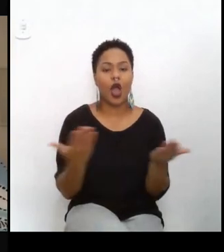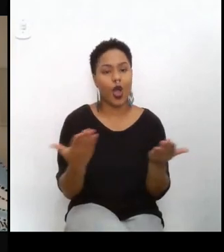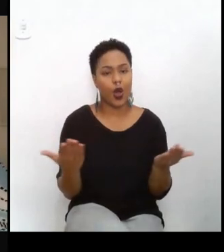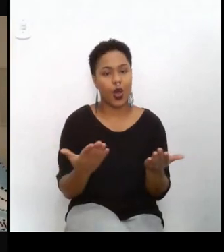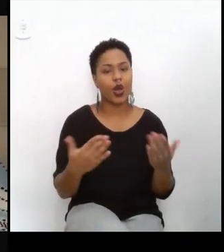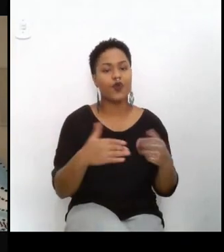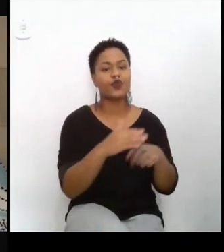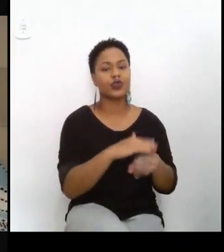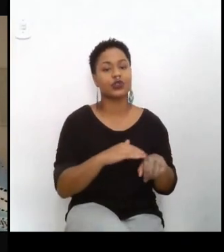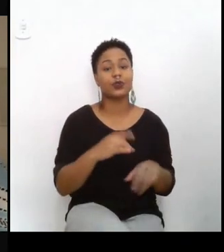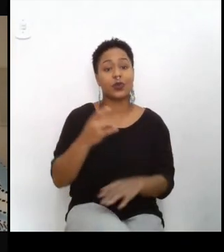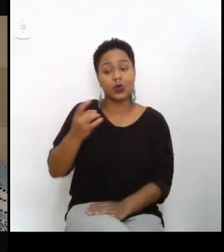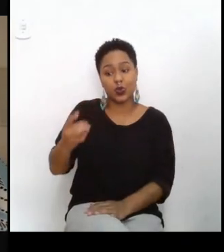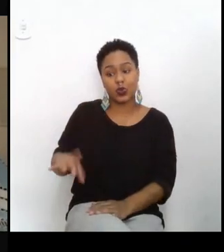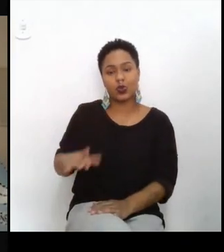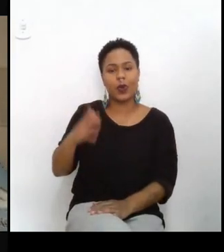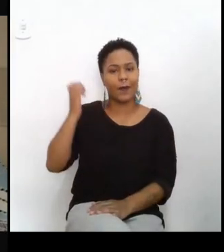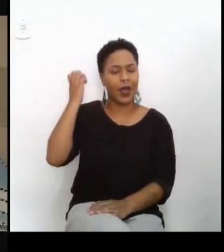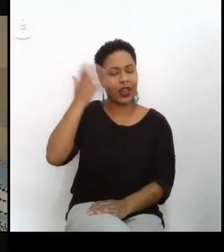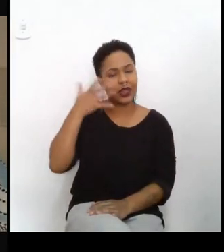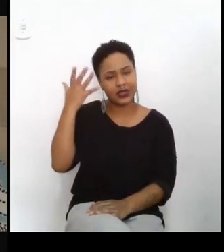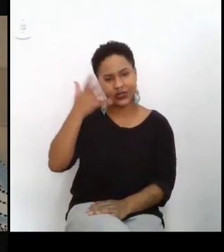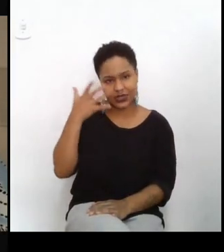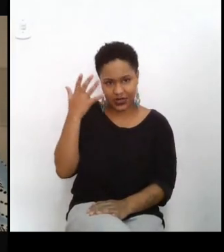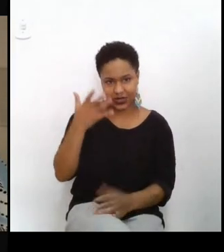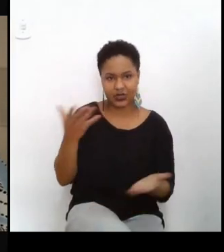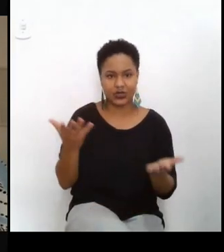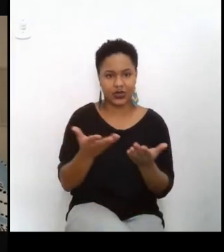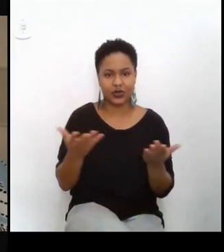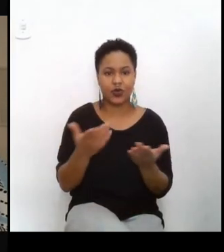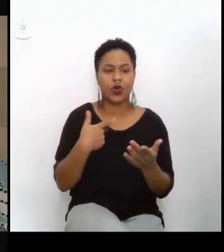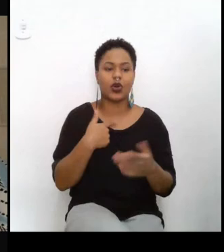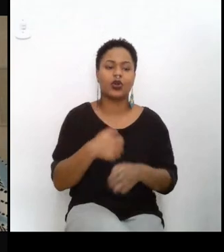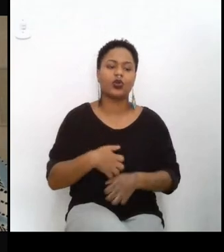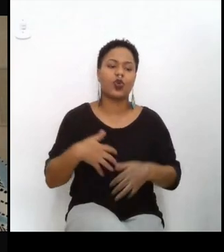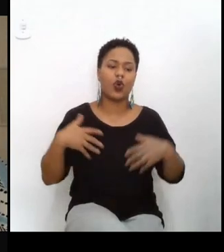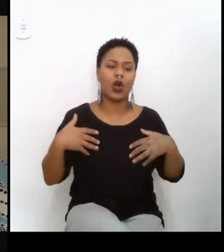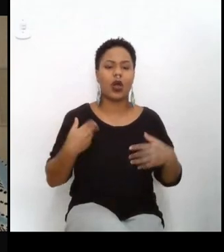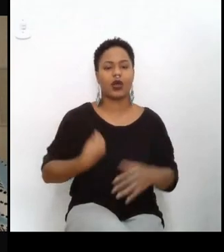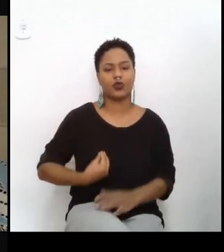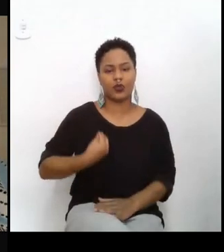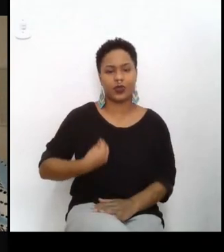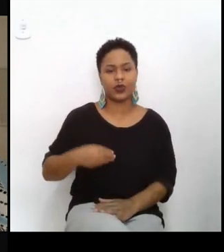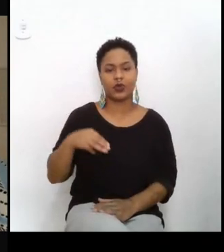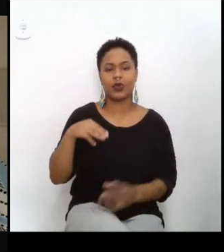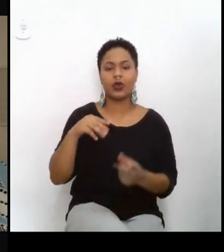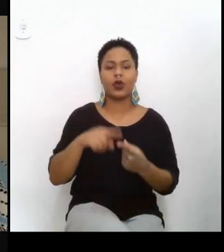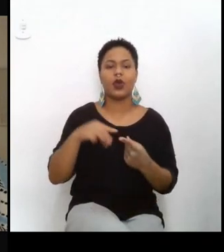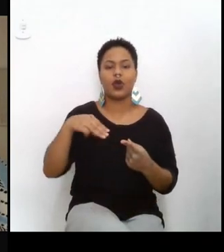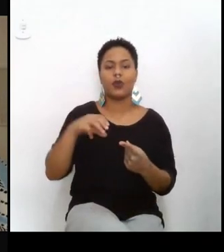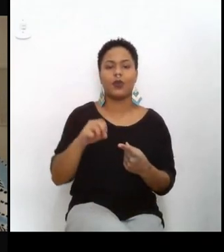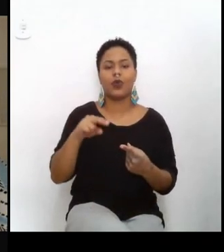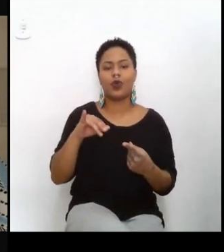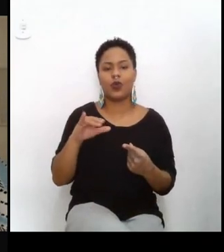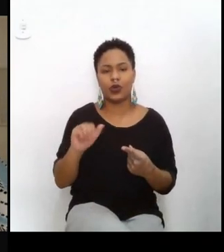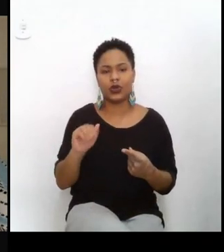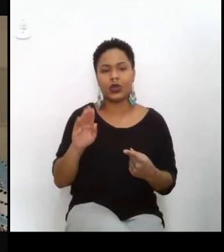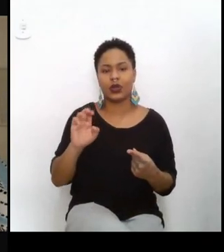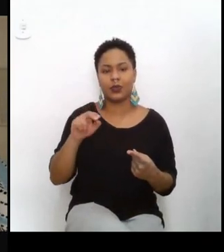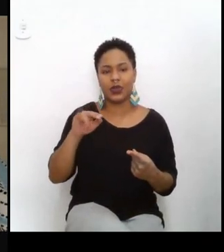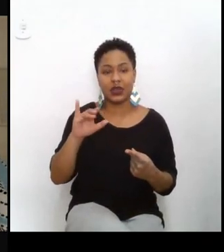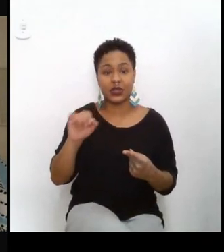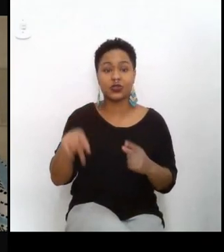palestrante da sessão de honrados com sua presença Mônica Benício que a militante de direitos